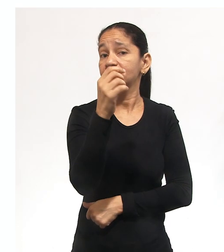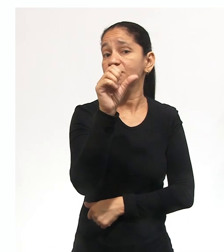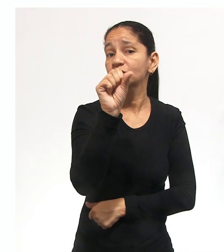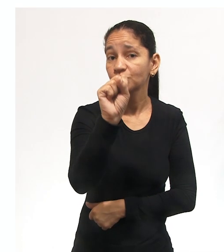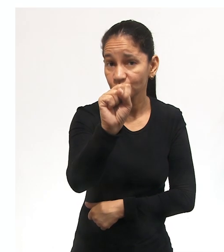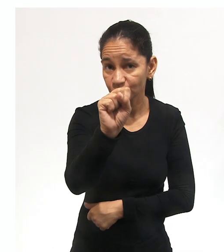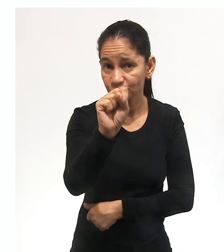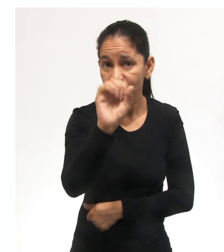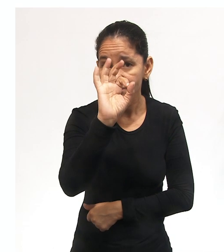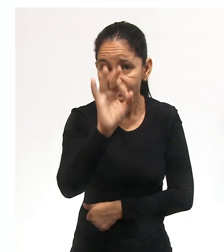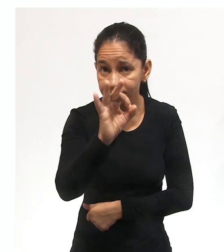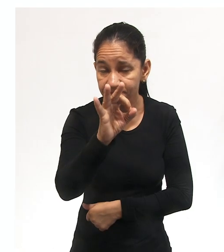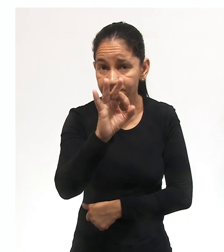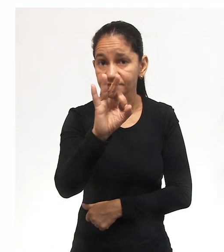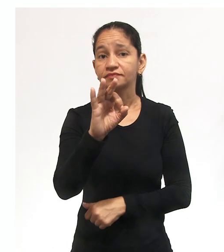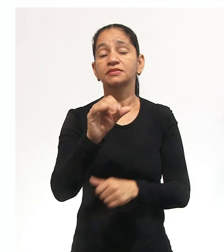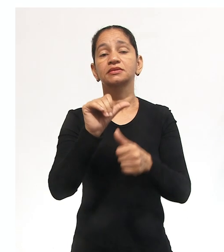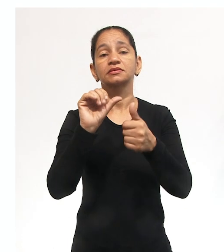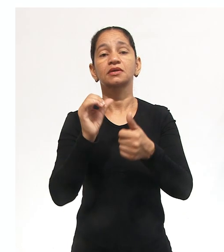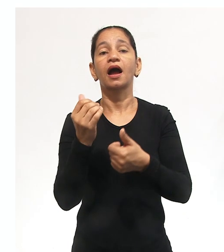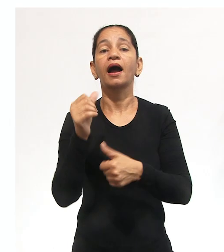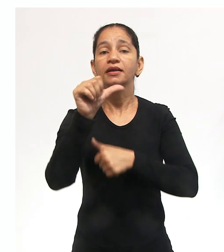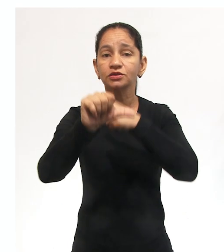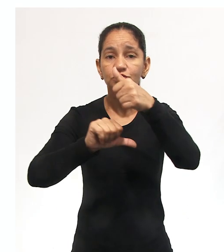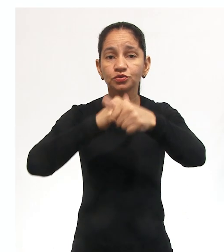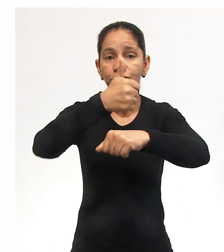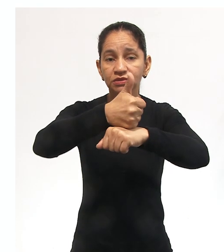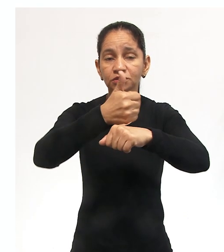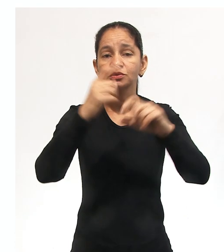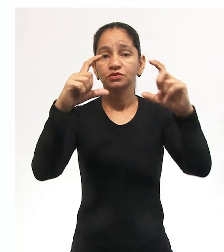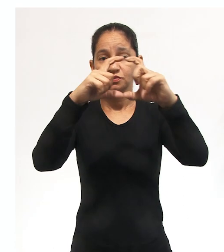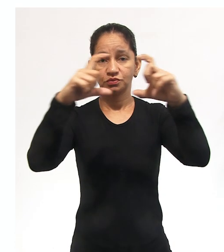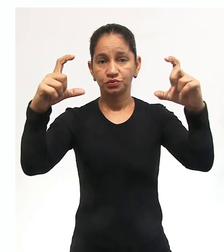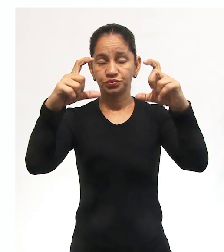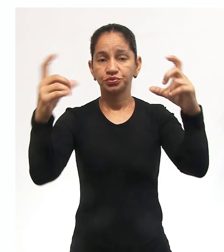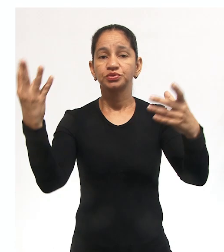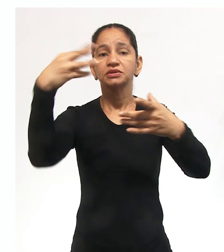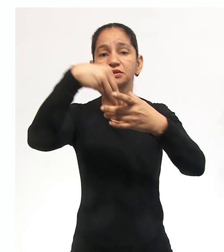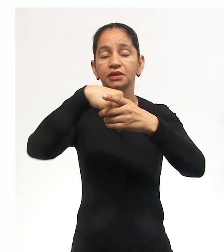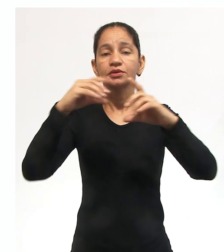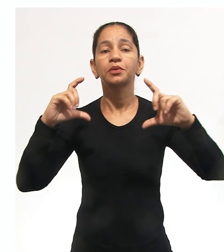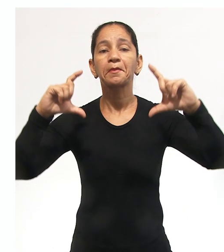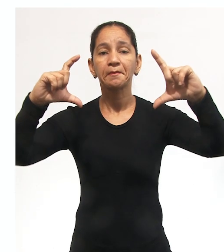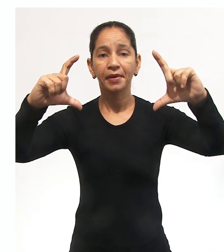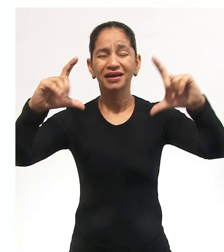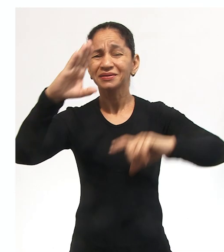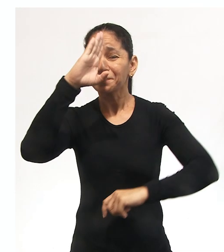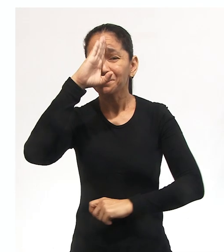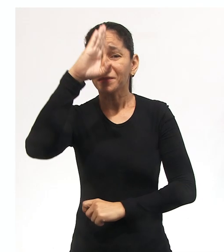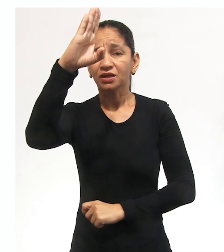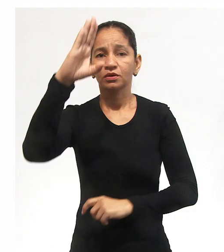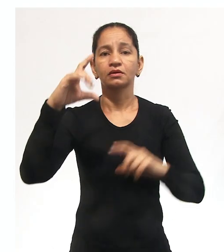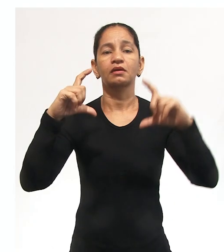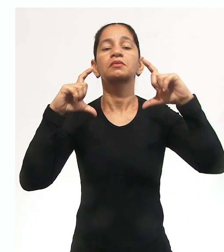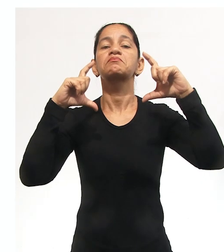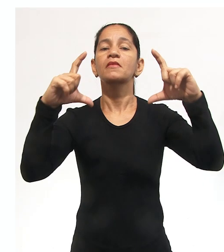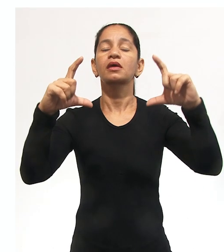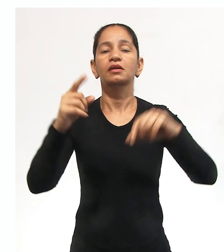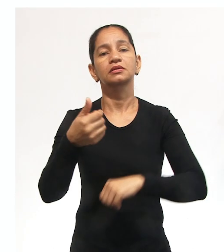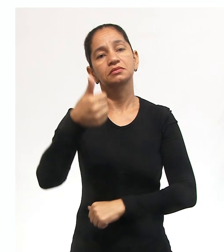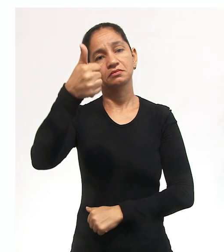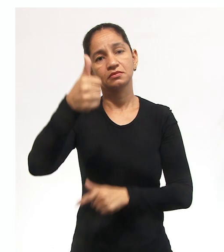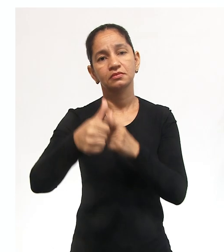a gente fazendo a substituição, a soma, né? Resolvendo quem está dentro do parênteses, 1